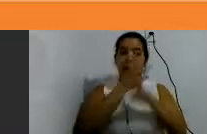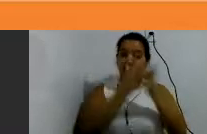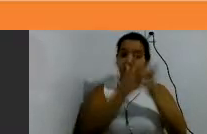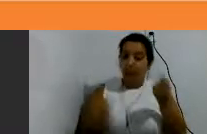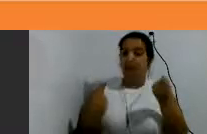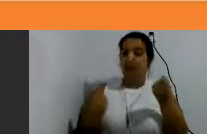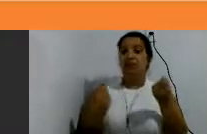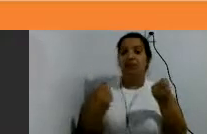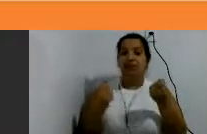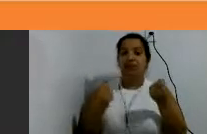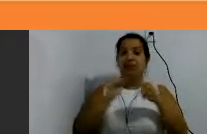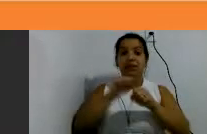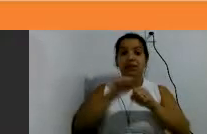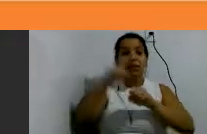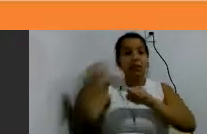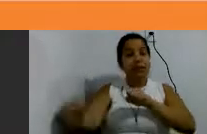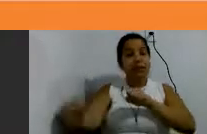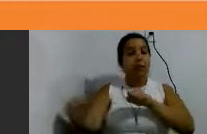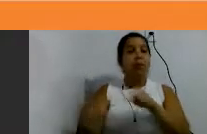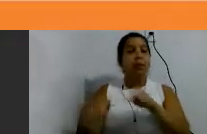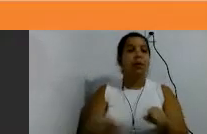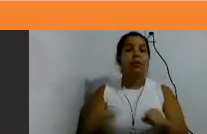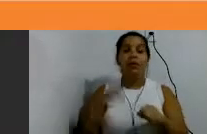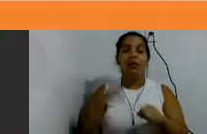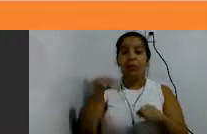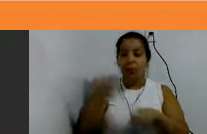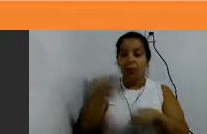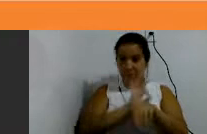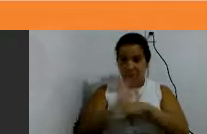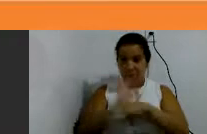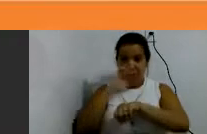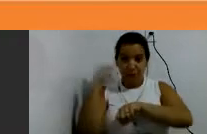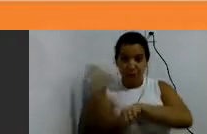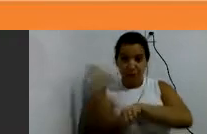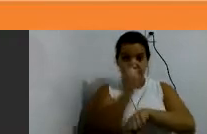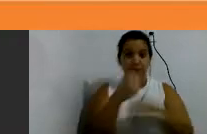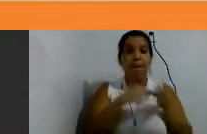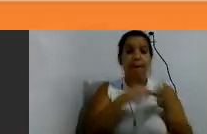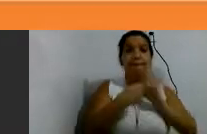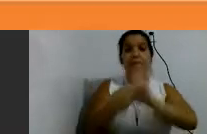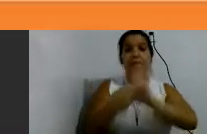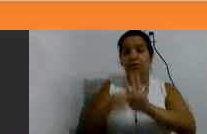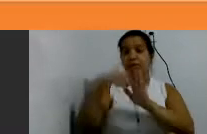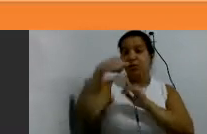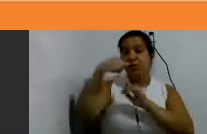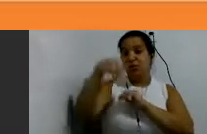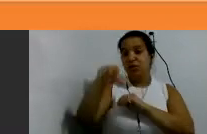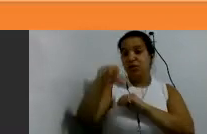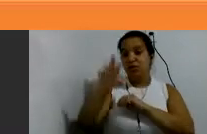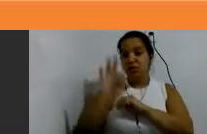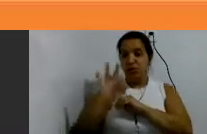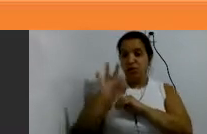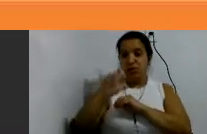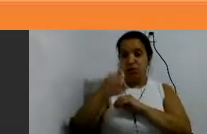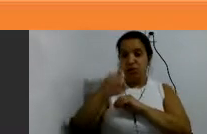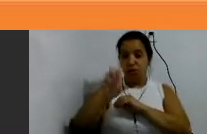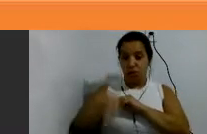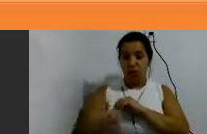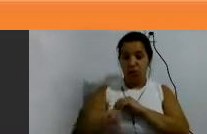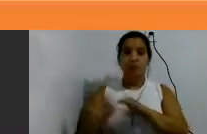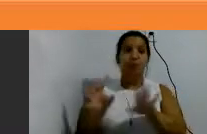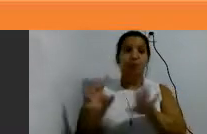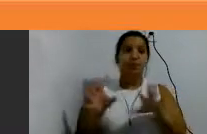e depois o macrófago vai lá no linfonodo para apresentar o antígeno. Então, a gente